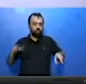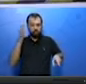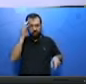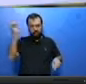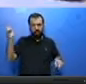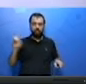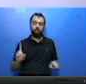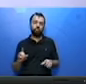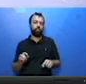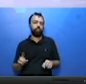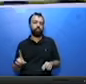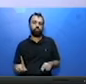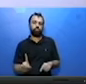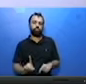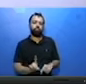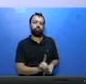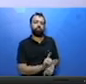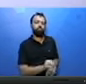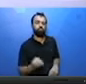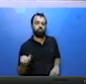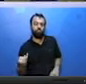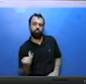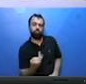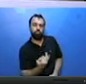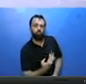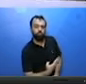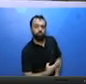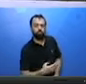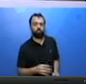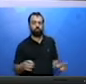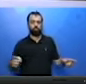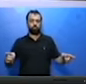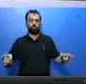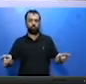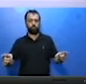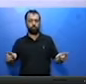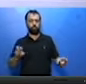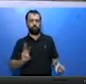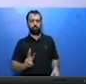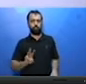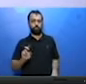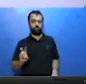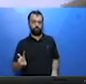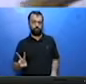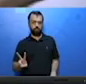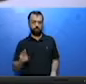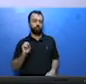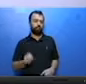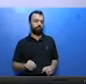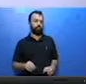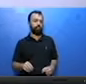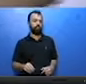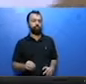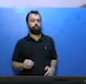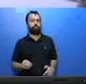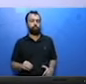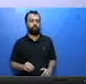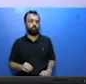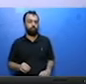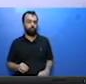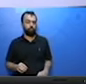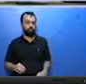eu contar. Quanto que tem daqui até o B? 32 metros. Então, BC, 32